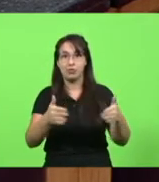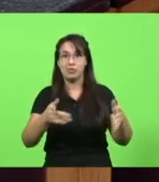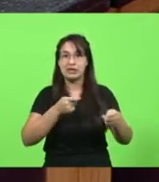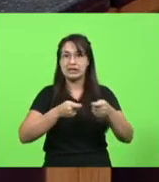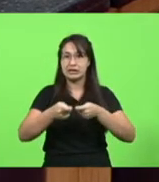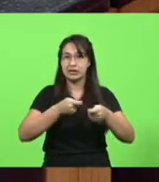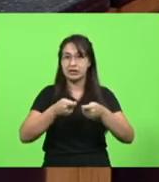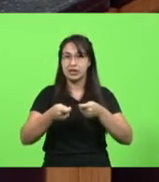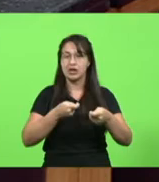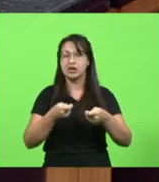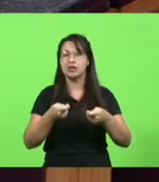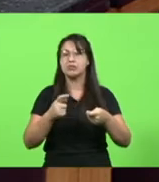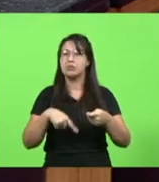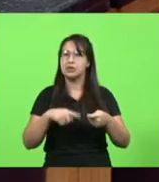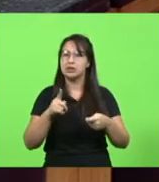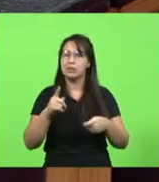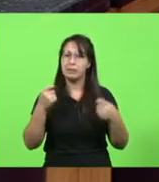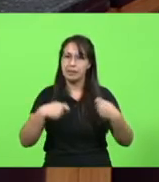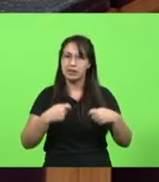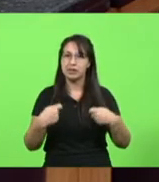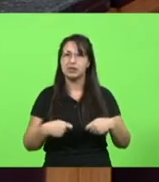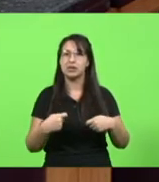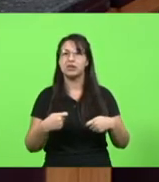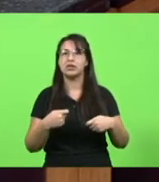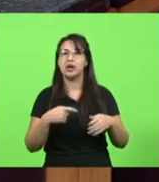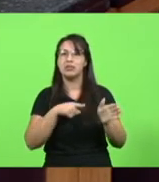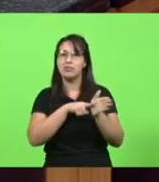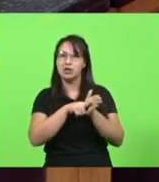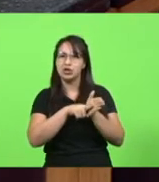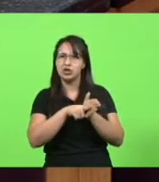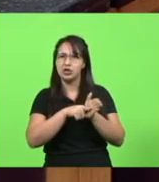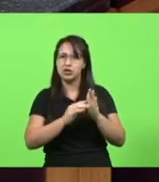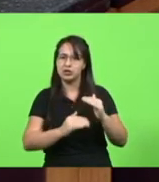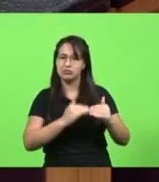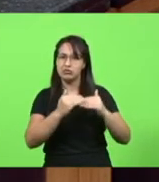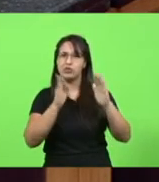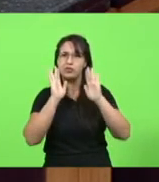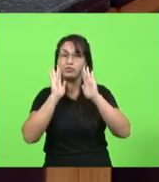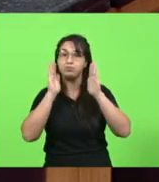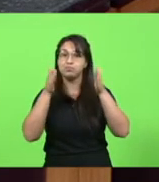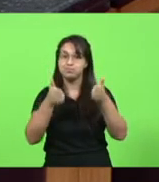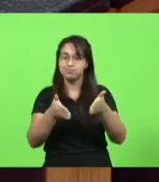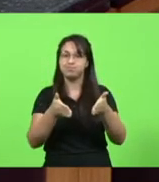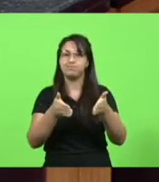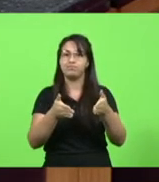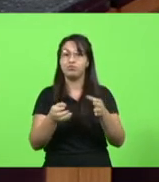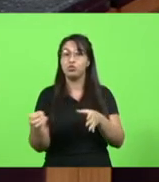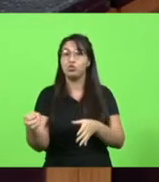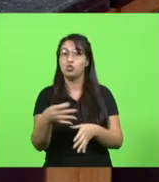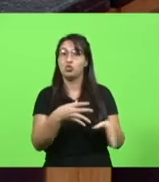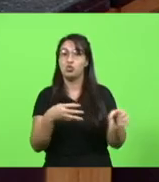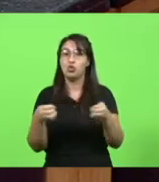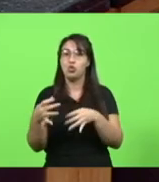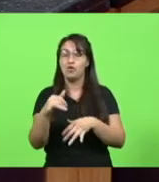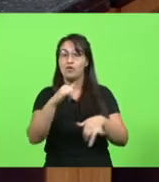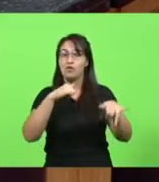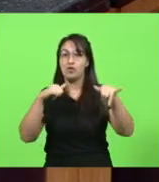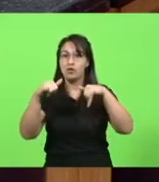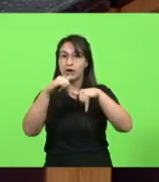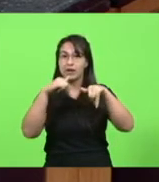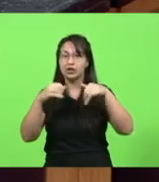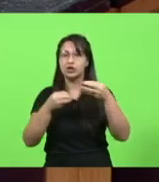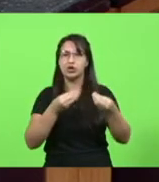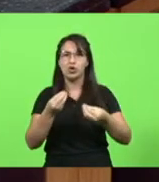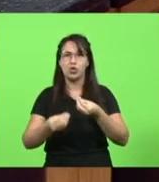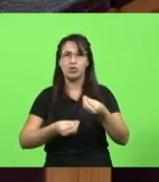em pesquisas e desenvolvimento com foco nas soluções para as novas matrizes de energia. O sul de Santa Catarina